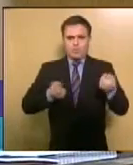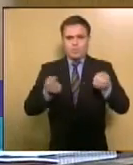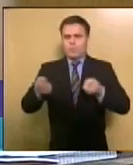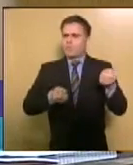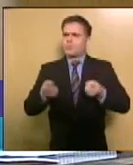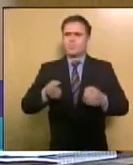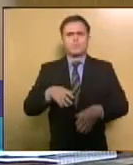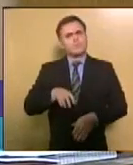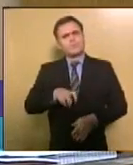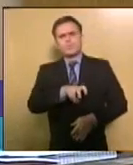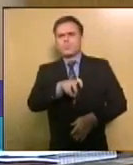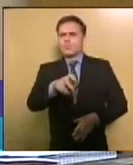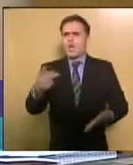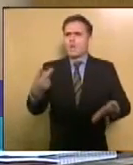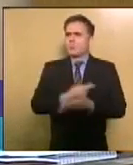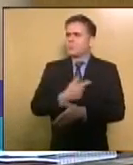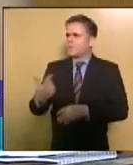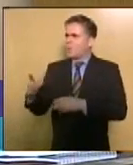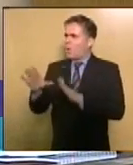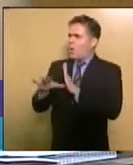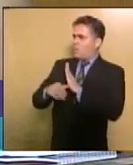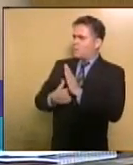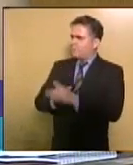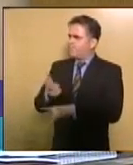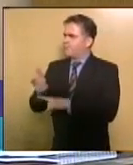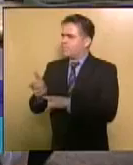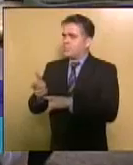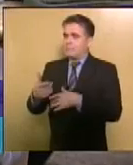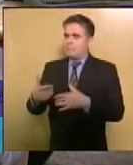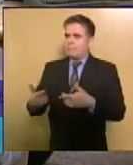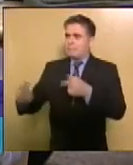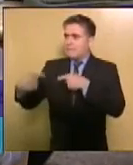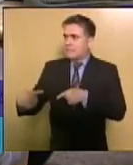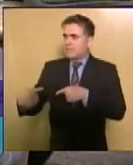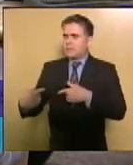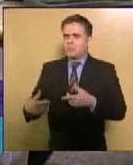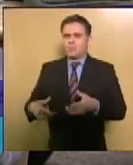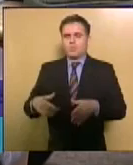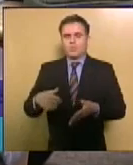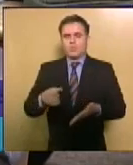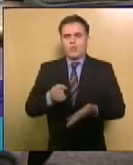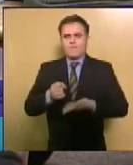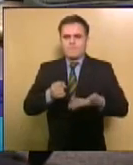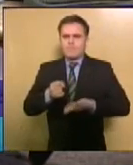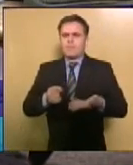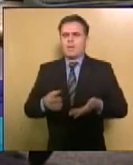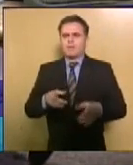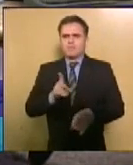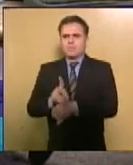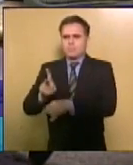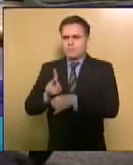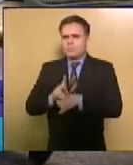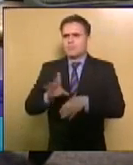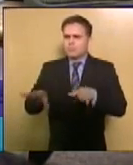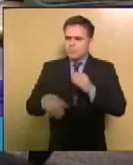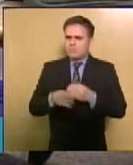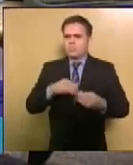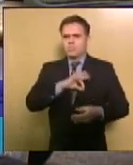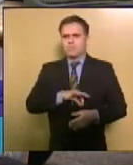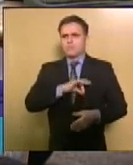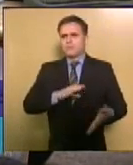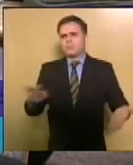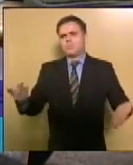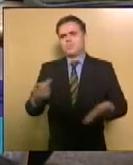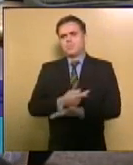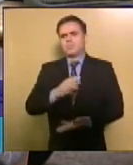dele e reagindo a tentativa de roubo seja ele trabalhando na frente do mercado ou da farmácia prestando segurança para complementar a sua renda o fato é que os